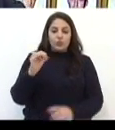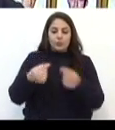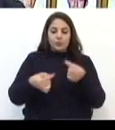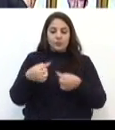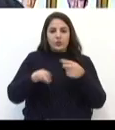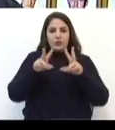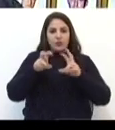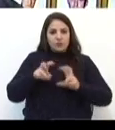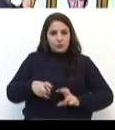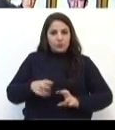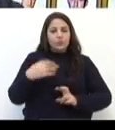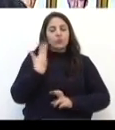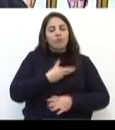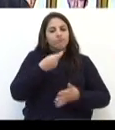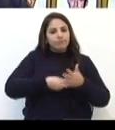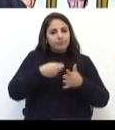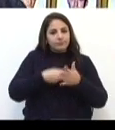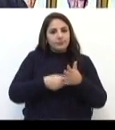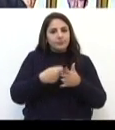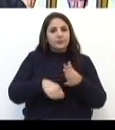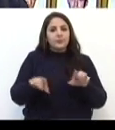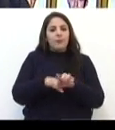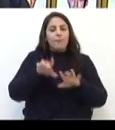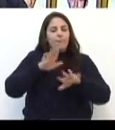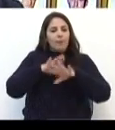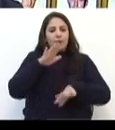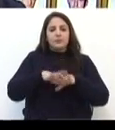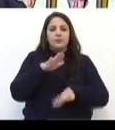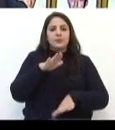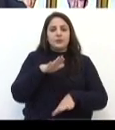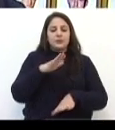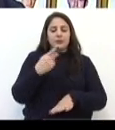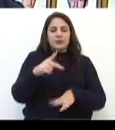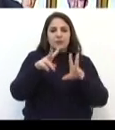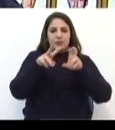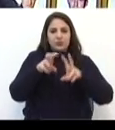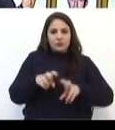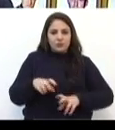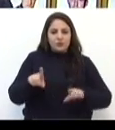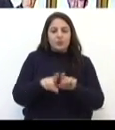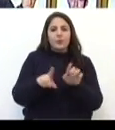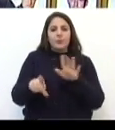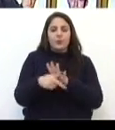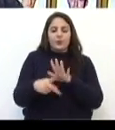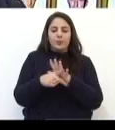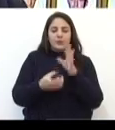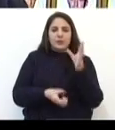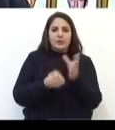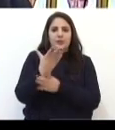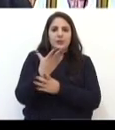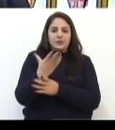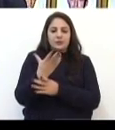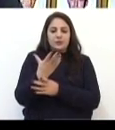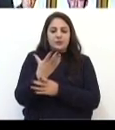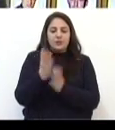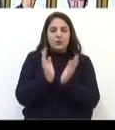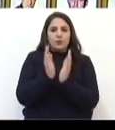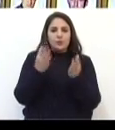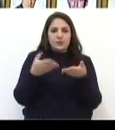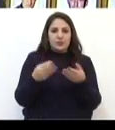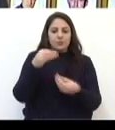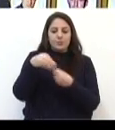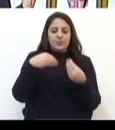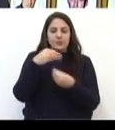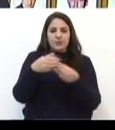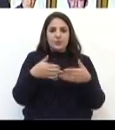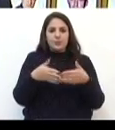esse tema. Então tem que dar corpo e nós queremos discutir ainda mais esse tema através dessa criação da Frente Parlamentar